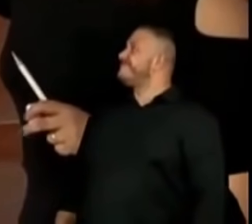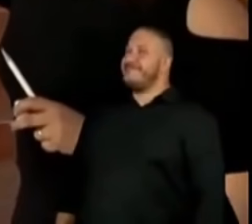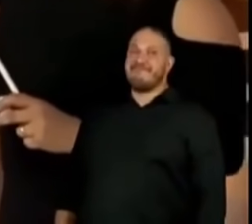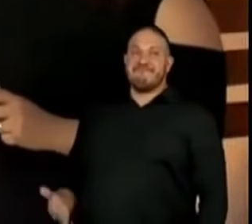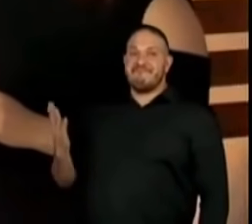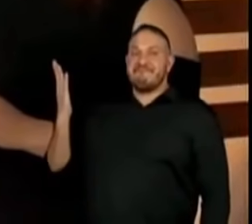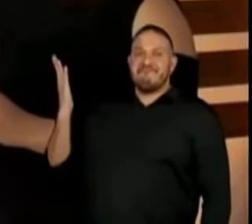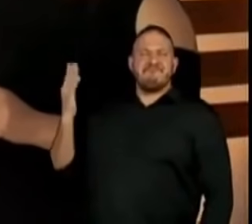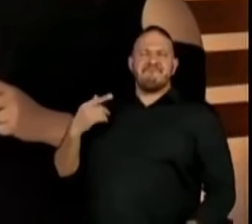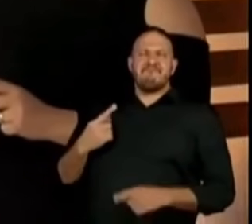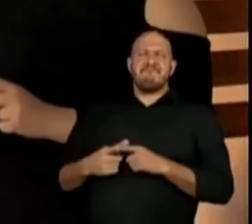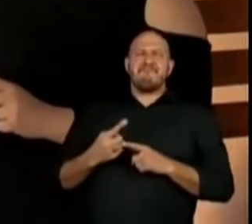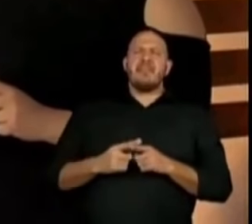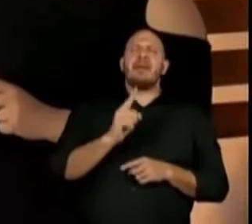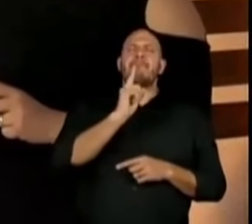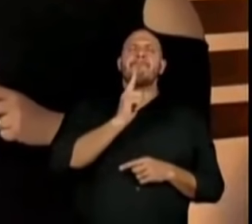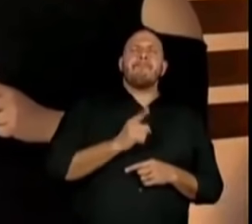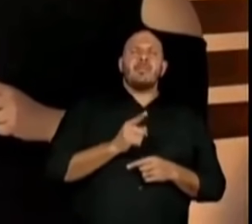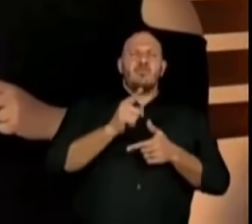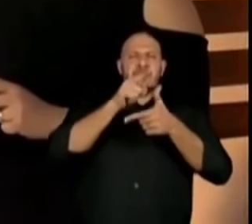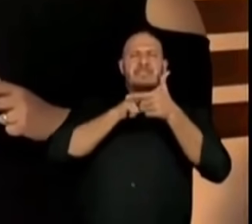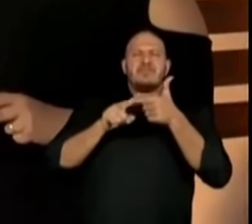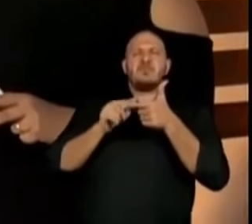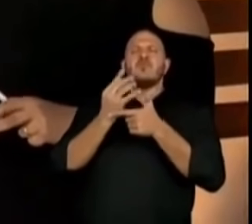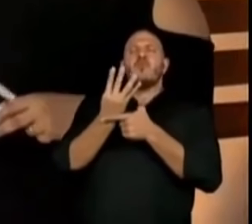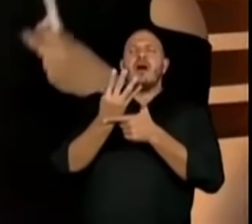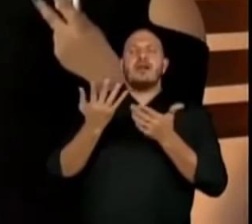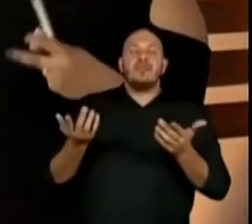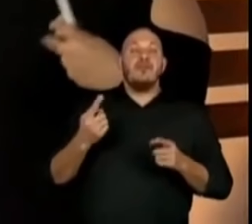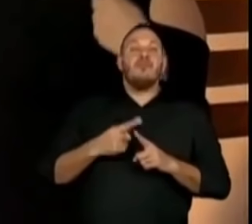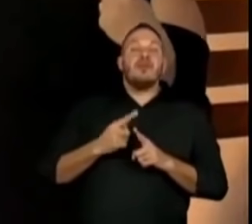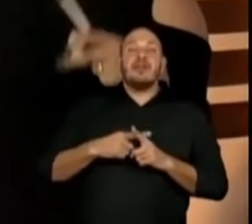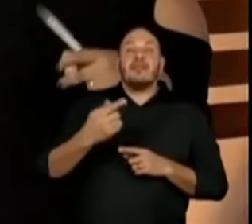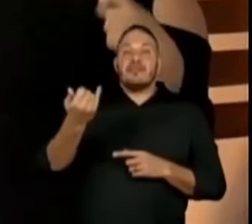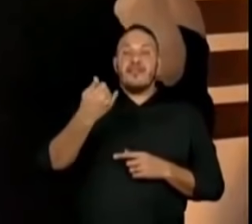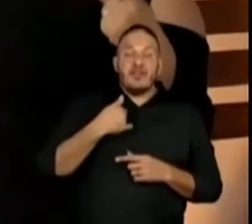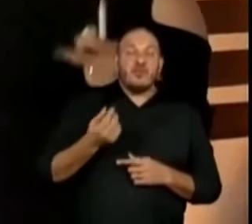Por que eu quero? Por que é dividido por 4, pessoal? Porque a gente estava falando de